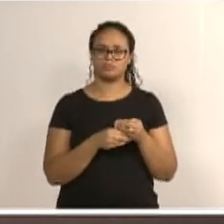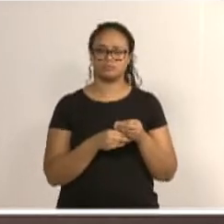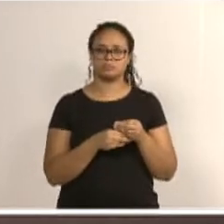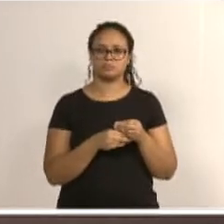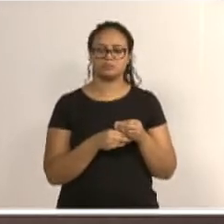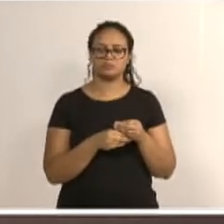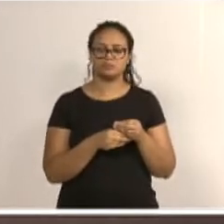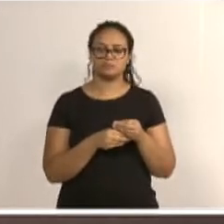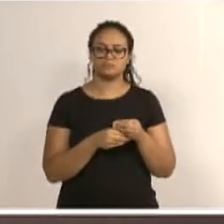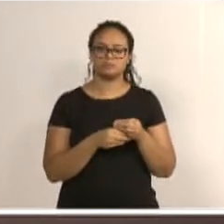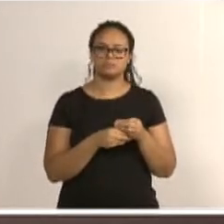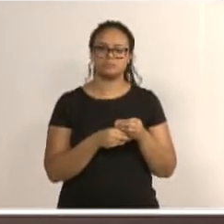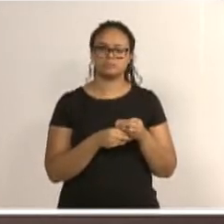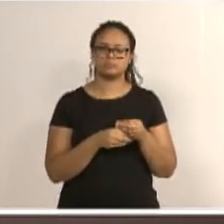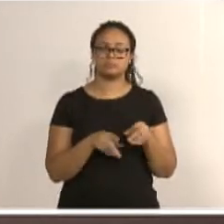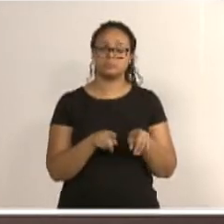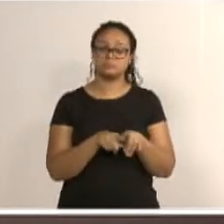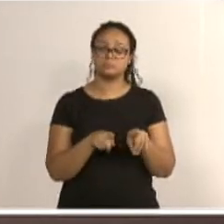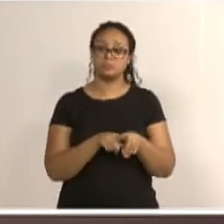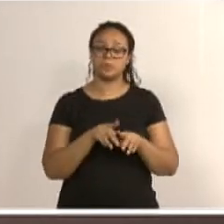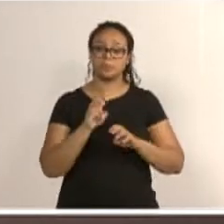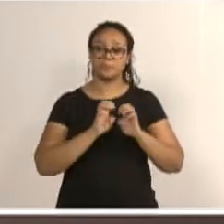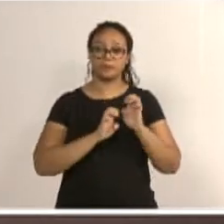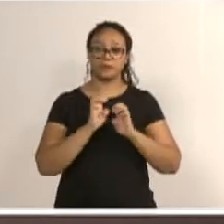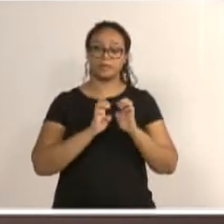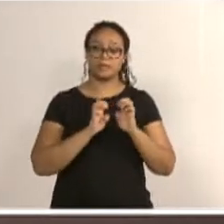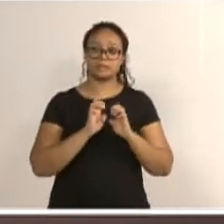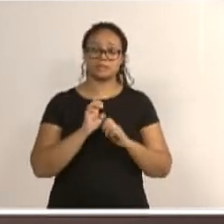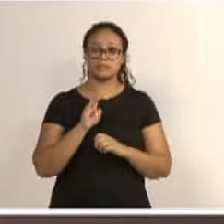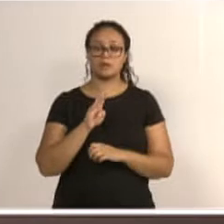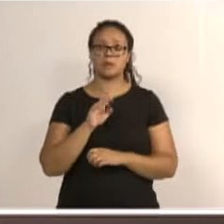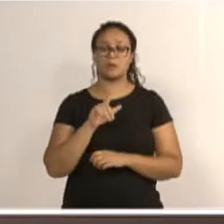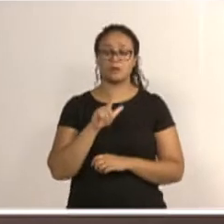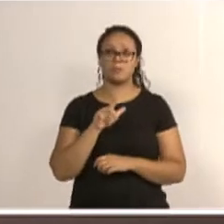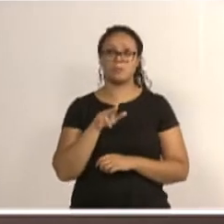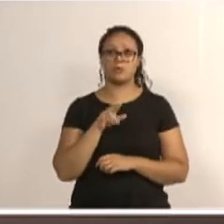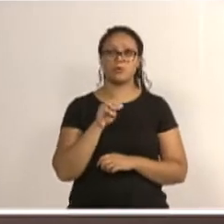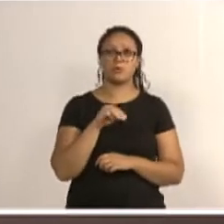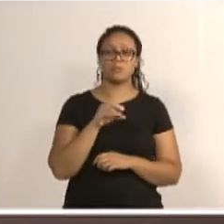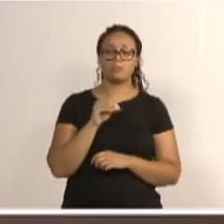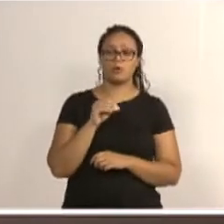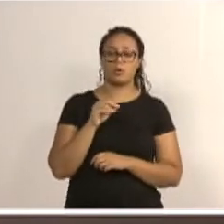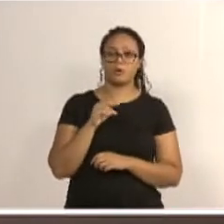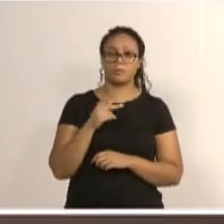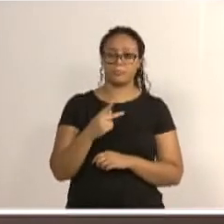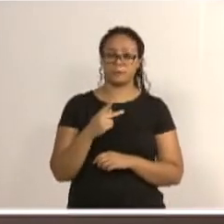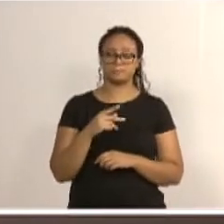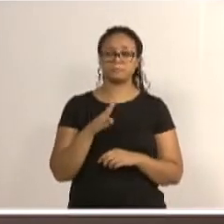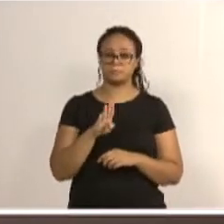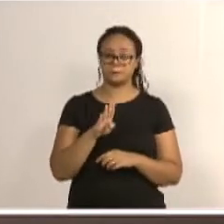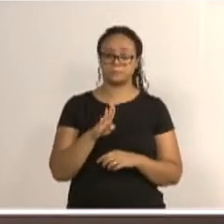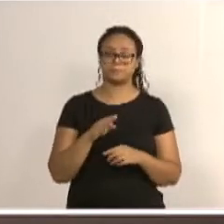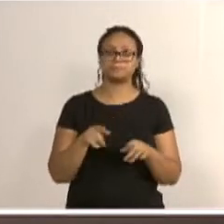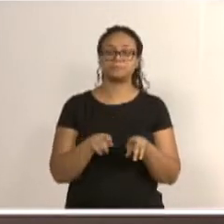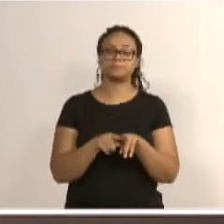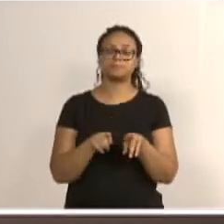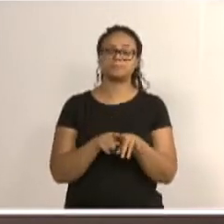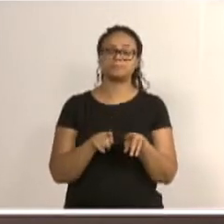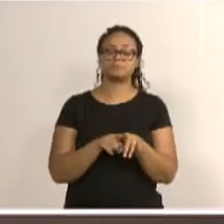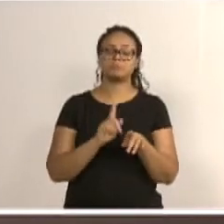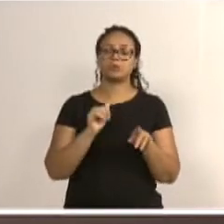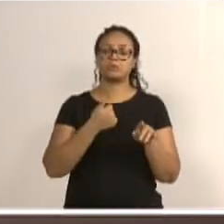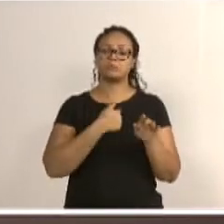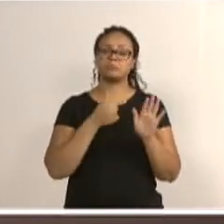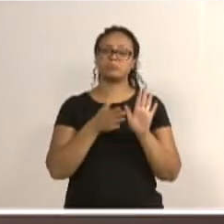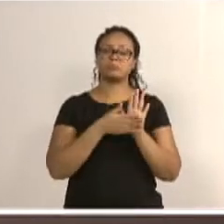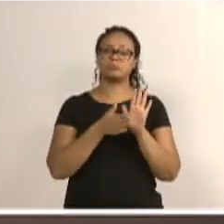ao CETERB e também à empresa, a Blumob, que a gente propôs algumas das